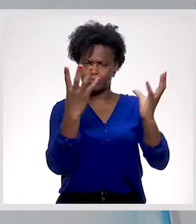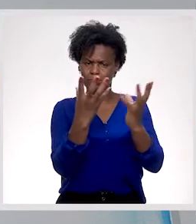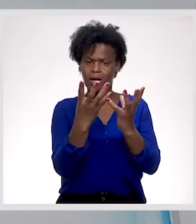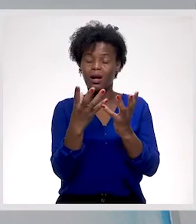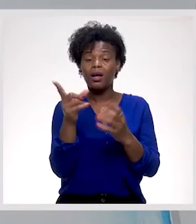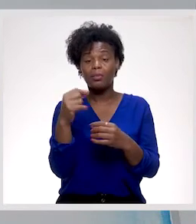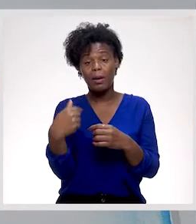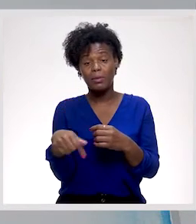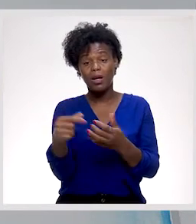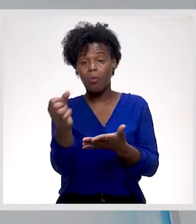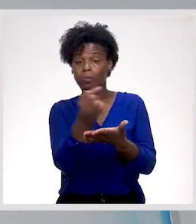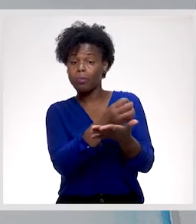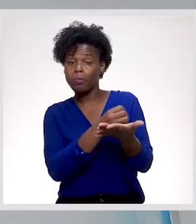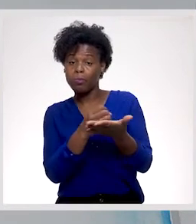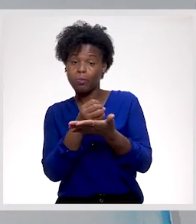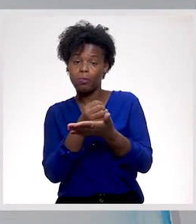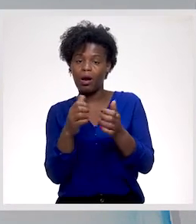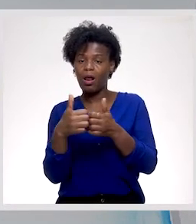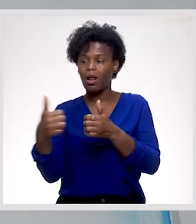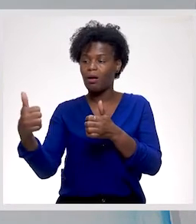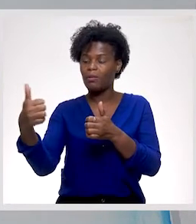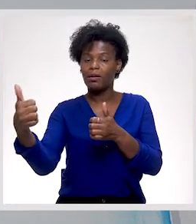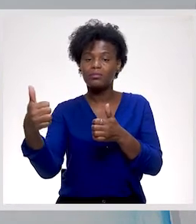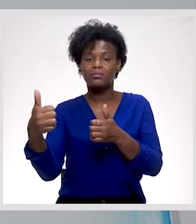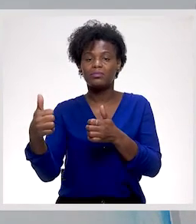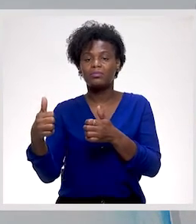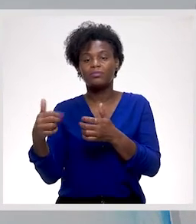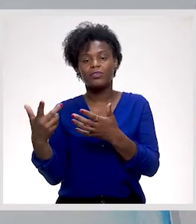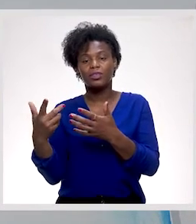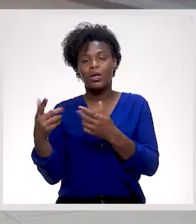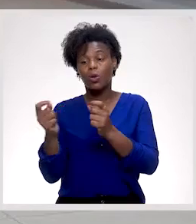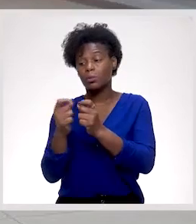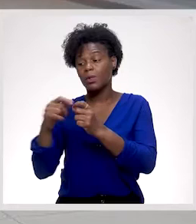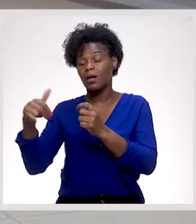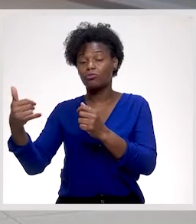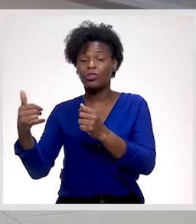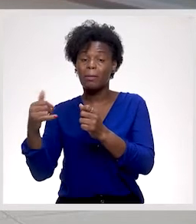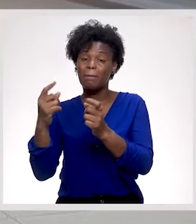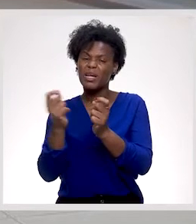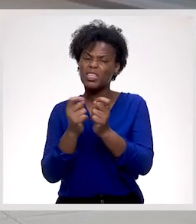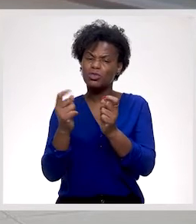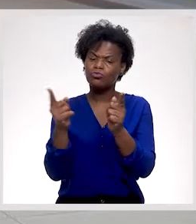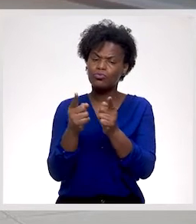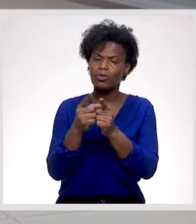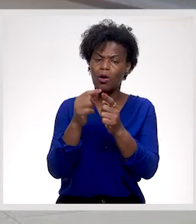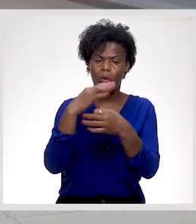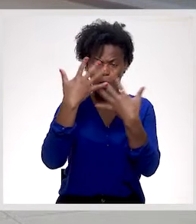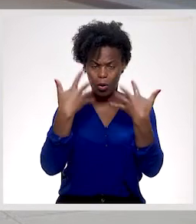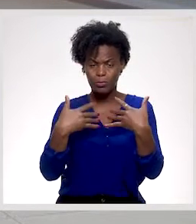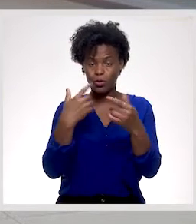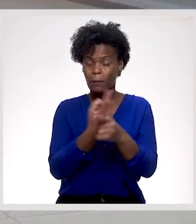a sua vizinhança de pequenos corpos, de pequenos objetos. O Plutão